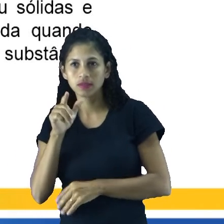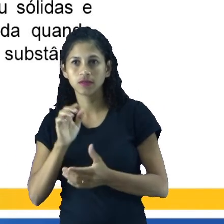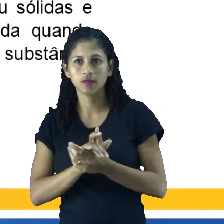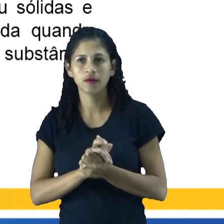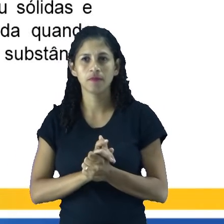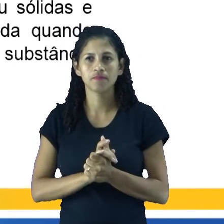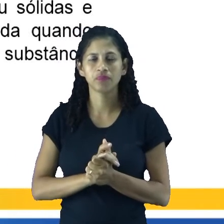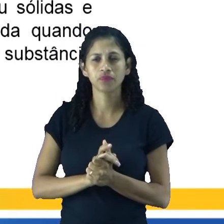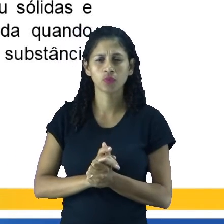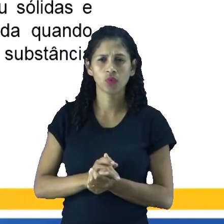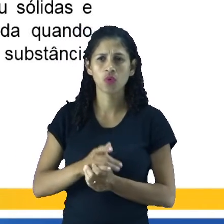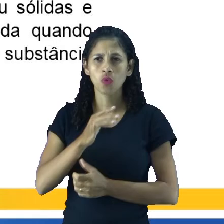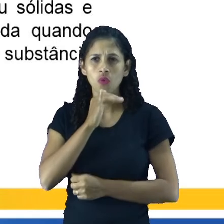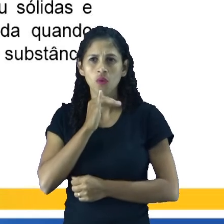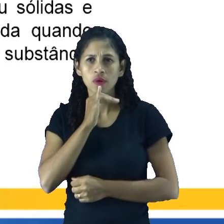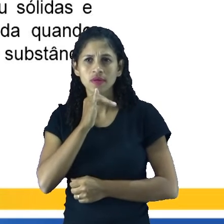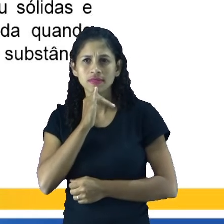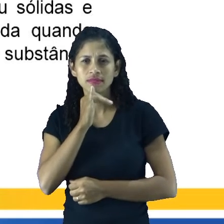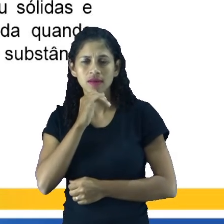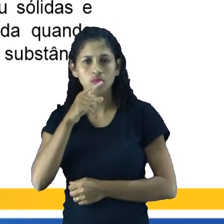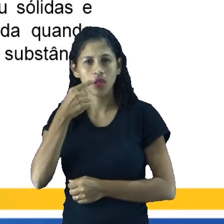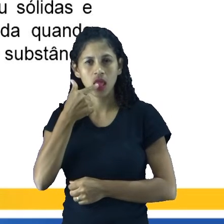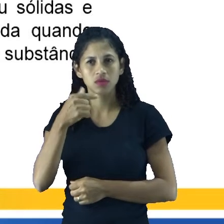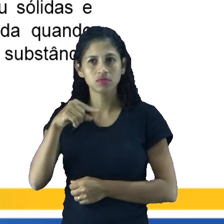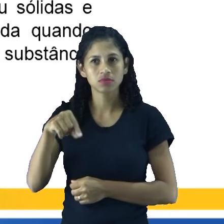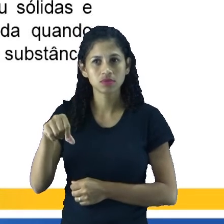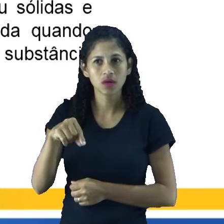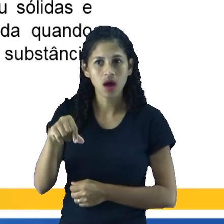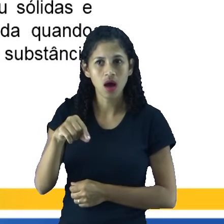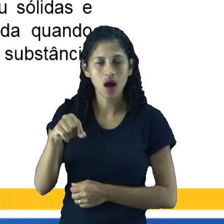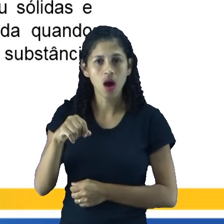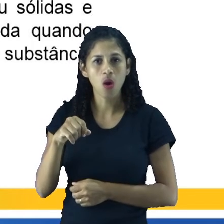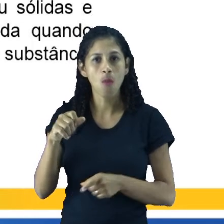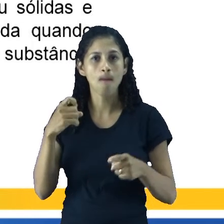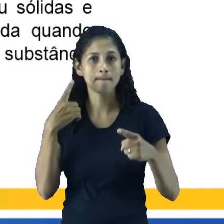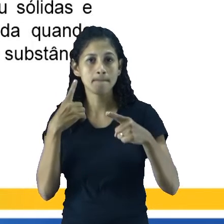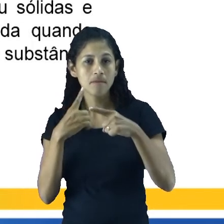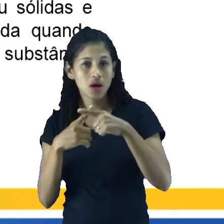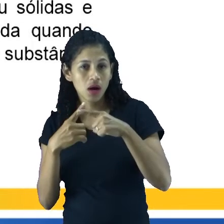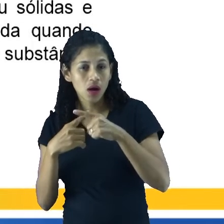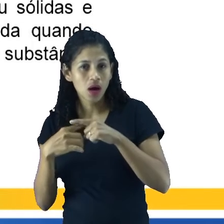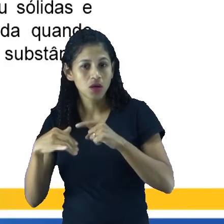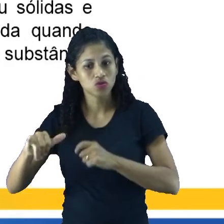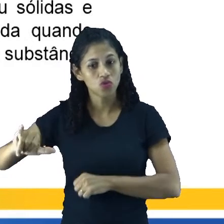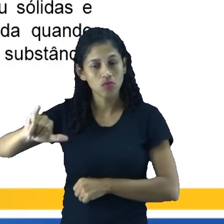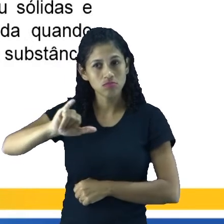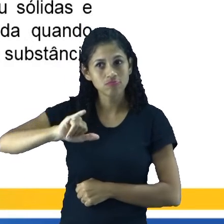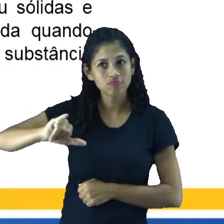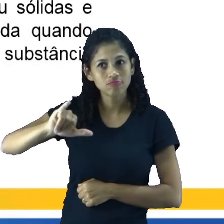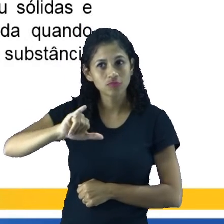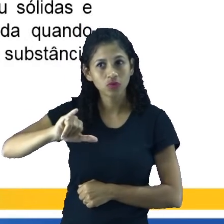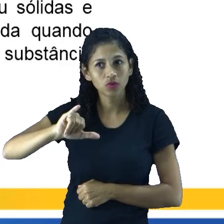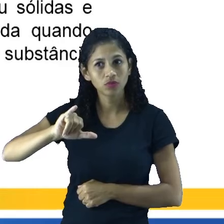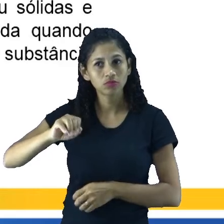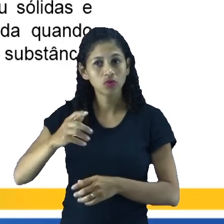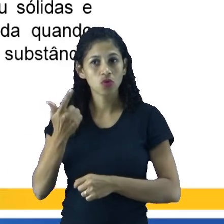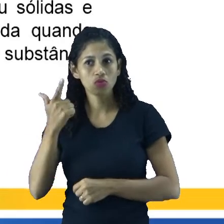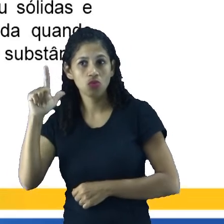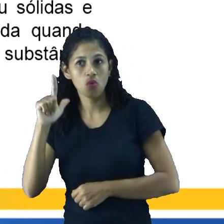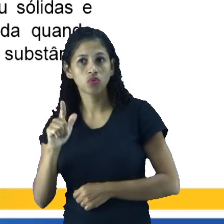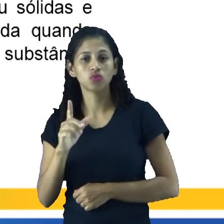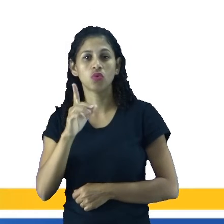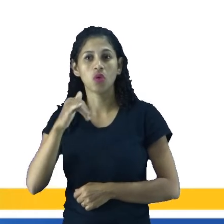água e sal. Nesse caso eu também consigo fazer a separação, porque eu vou fracionar por